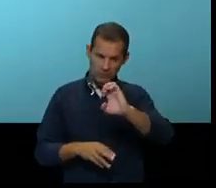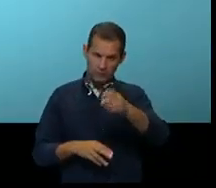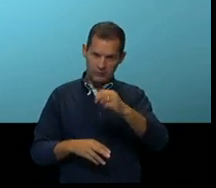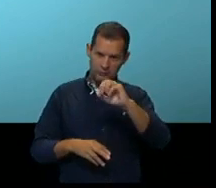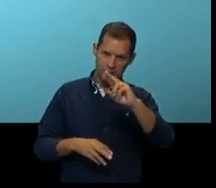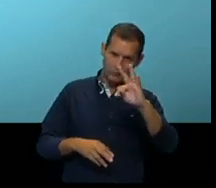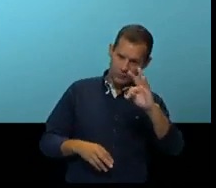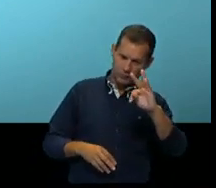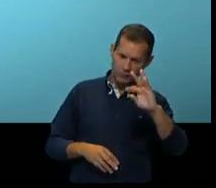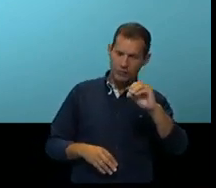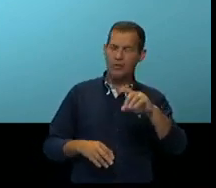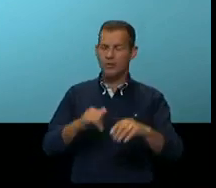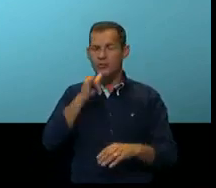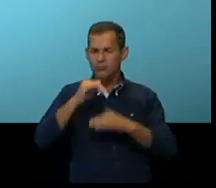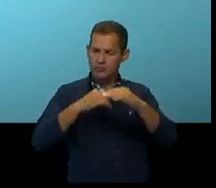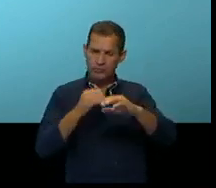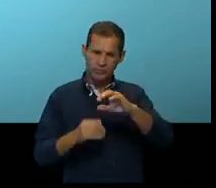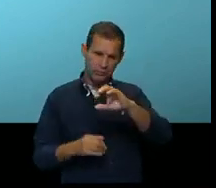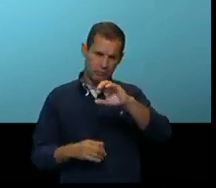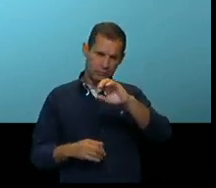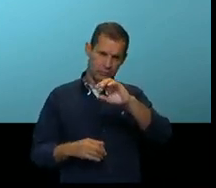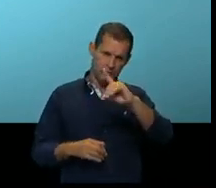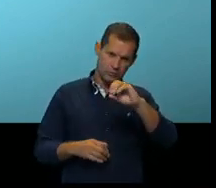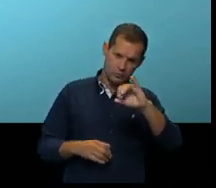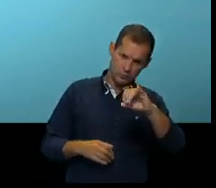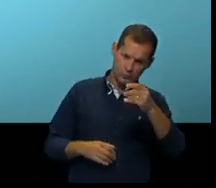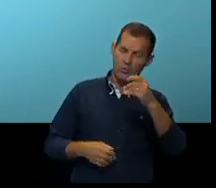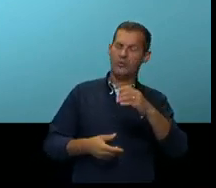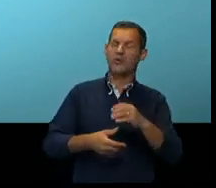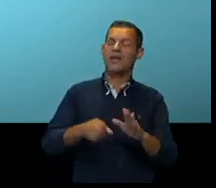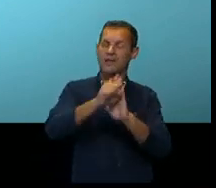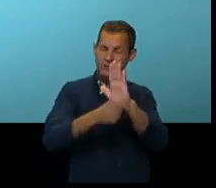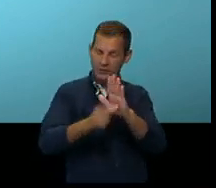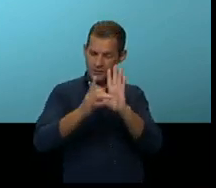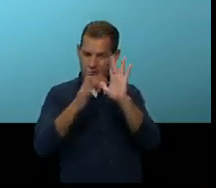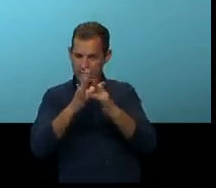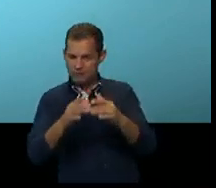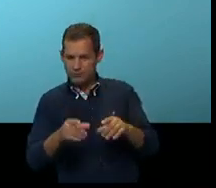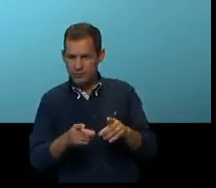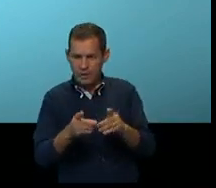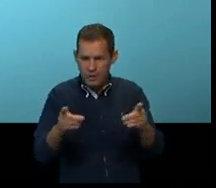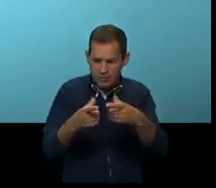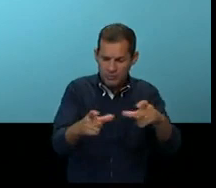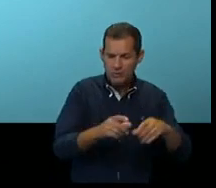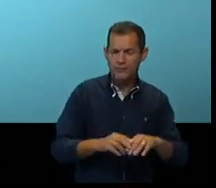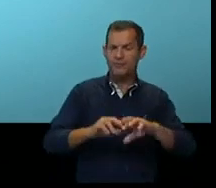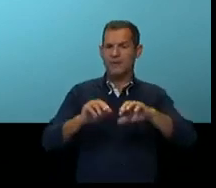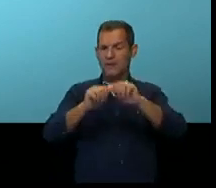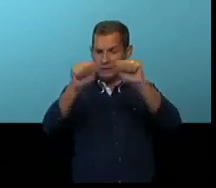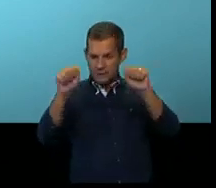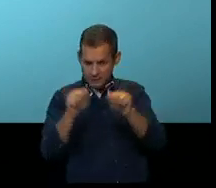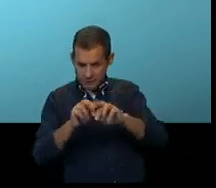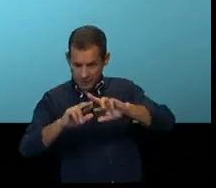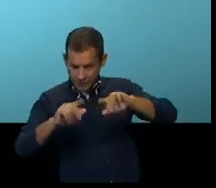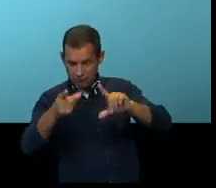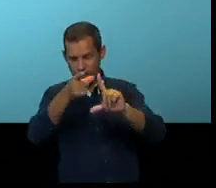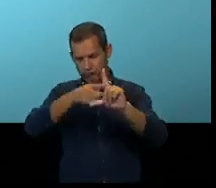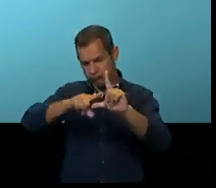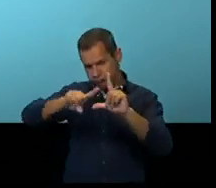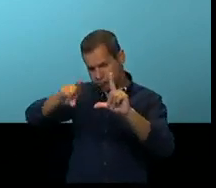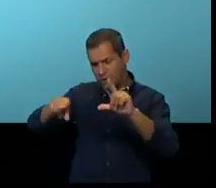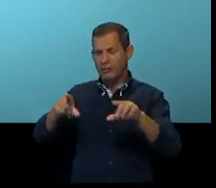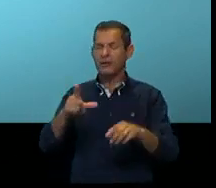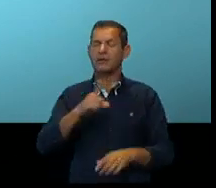exemplo, desenvolvido por Eudóxio séculos antes de Cristo, e que sugeria a medição da área de figuras curvilíneas,